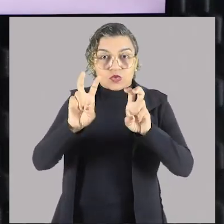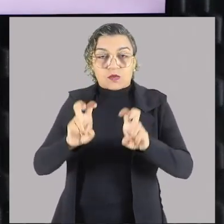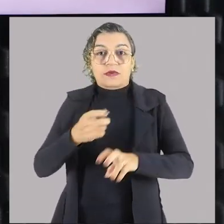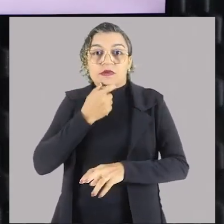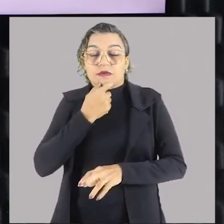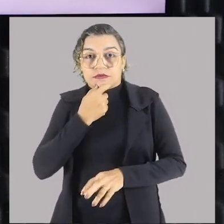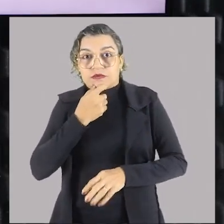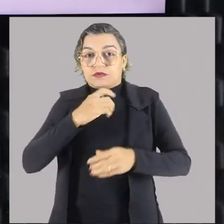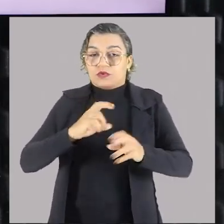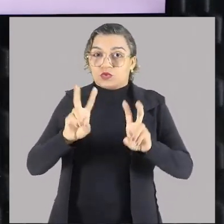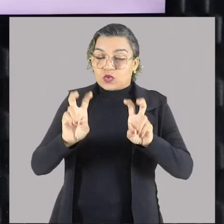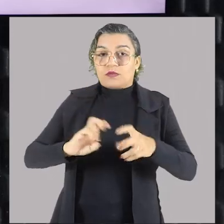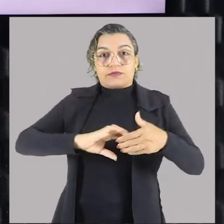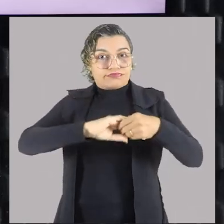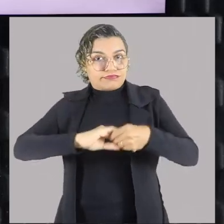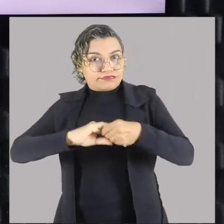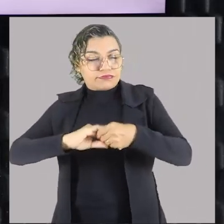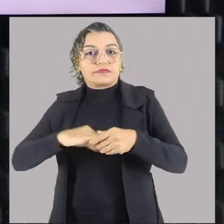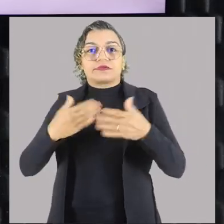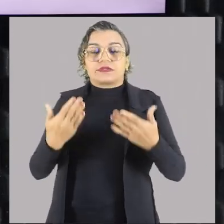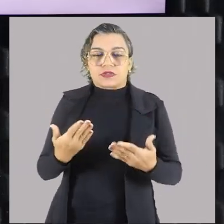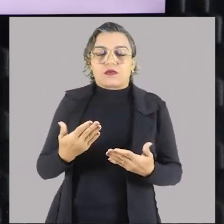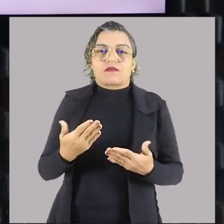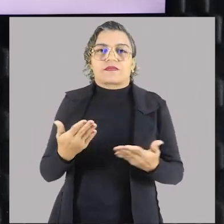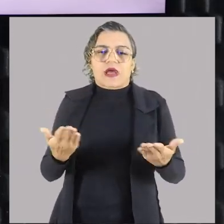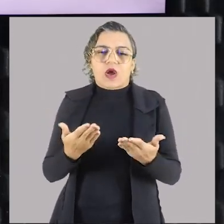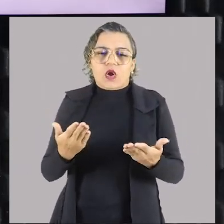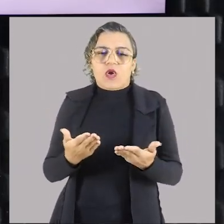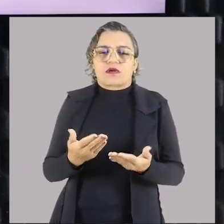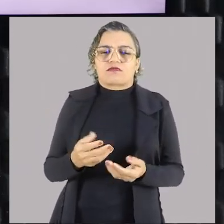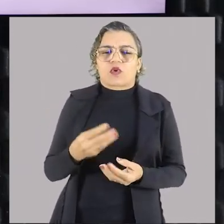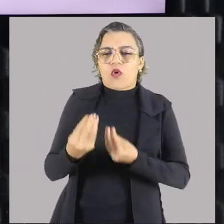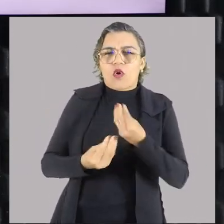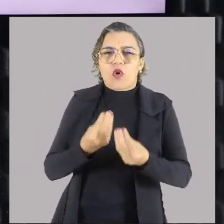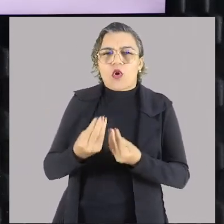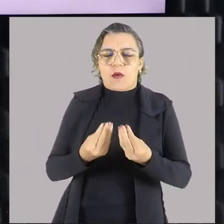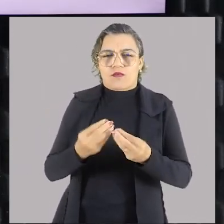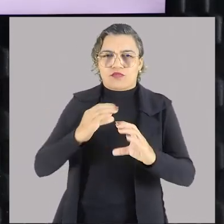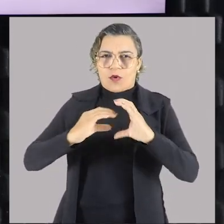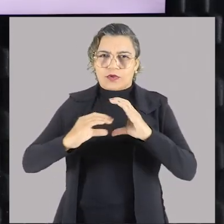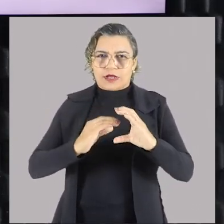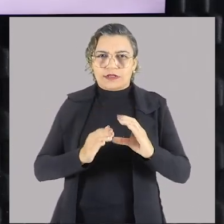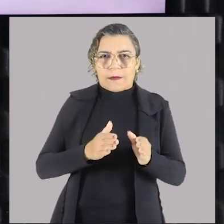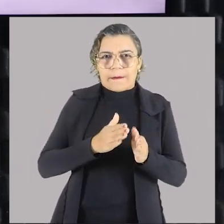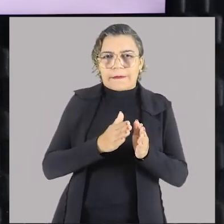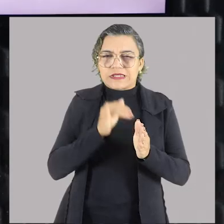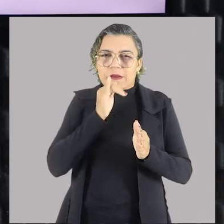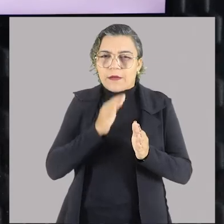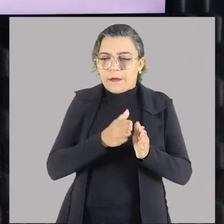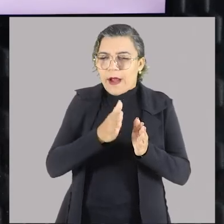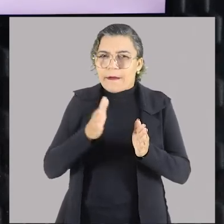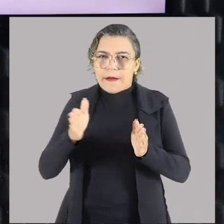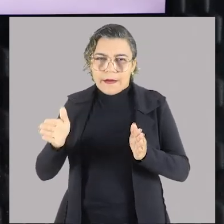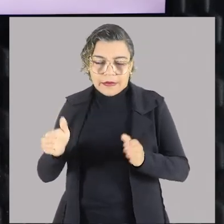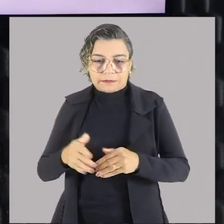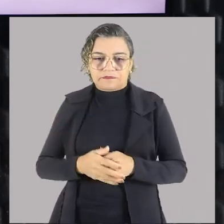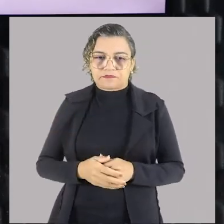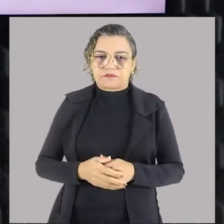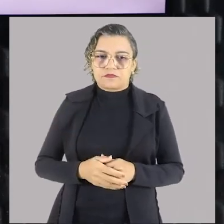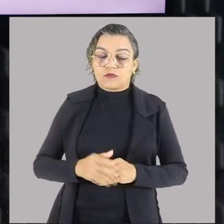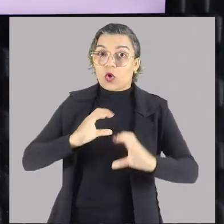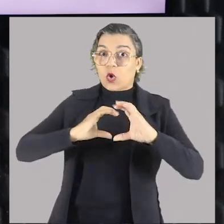desses cumprimentos, vamos ver um pouquinho aqui desse processo de comunicação, tá? Então, o que é comunicação? Olha